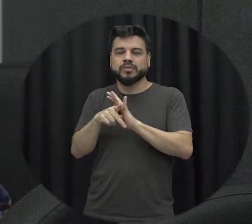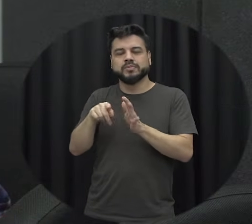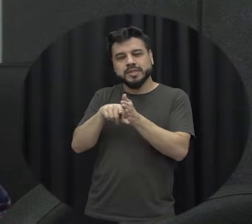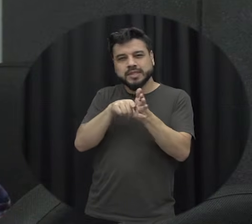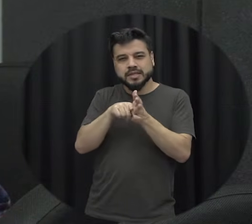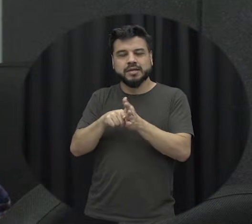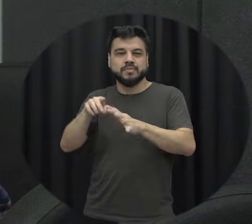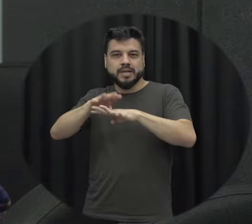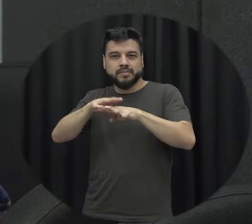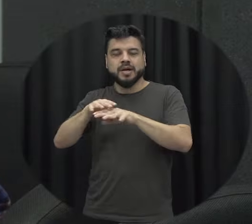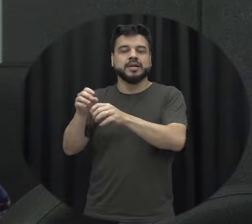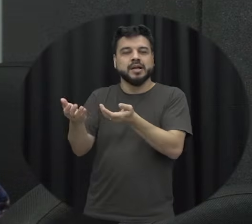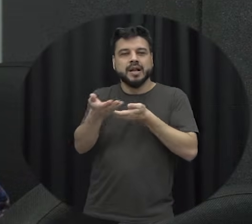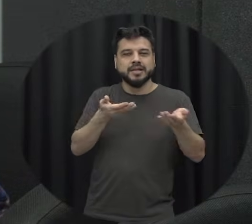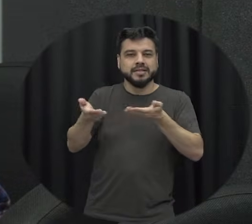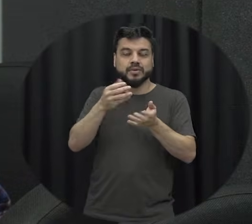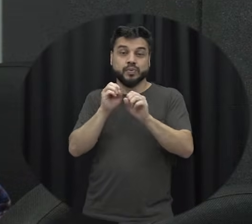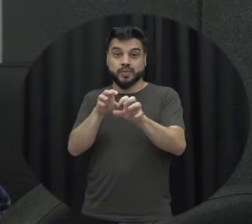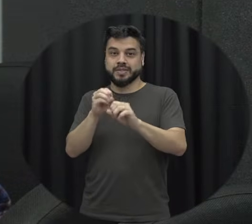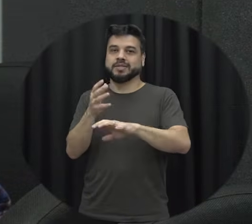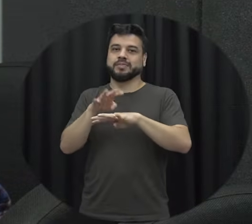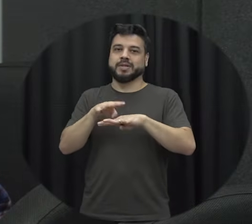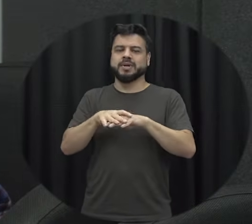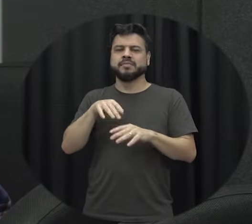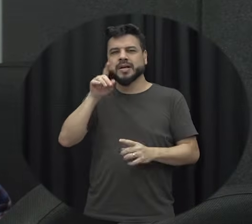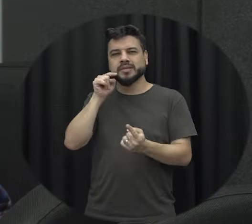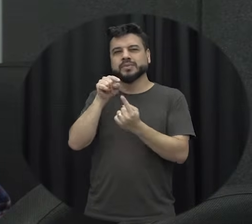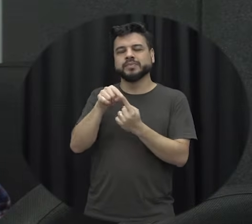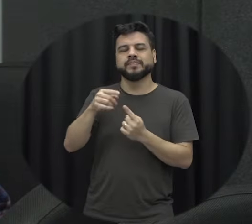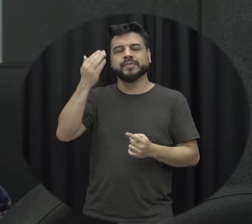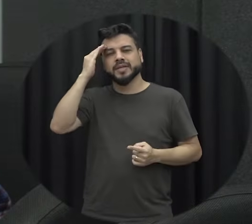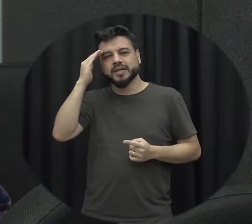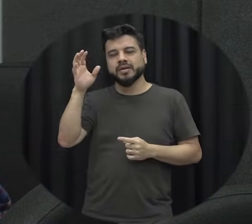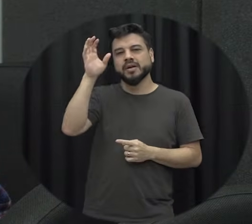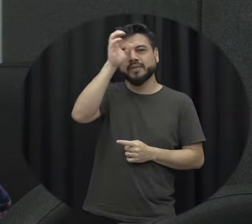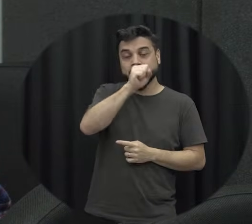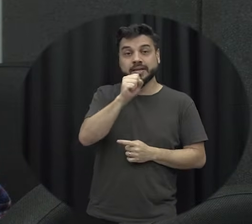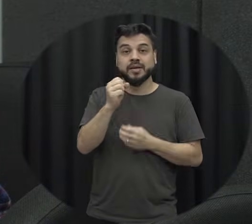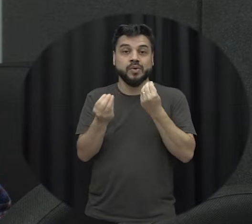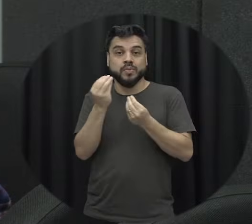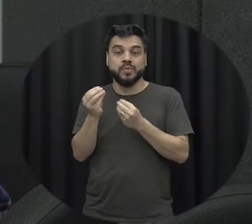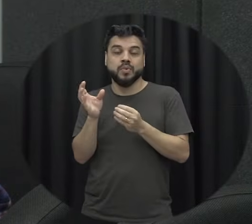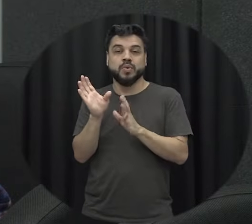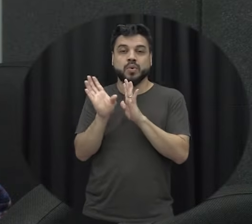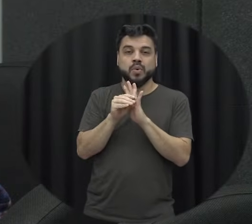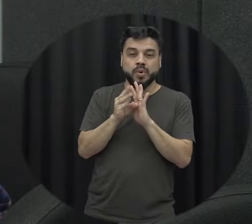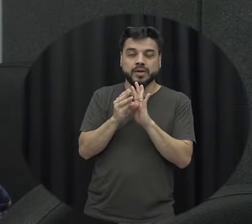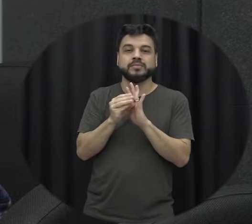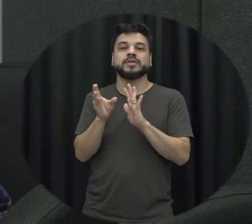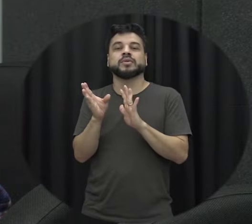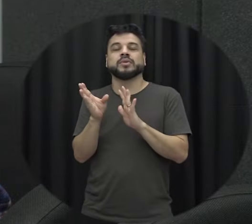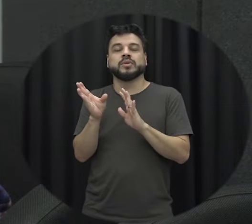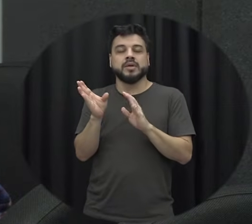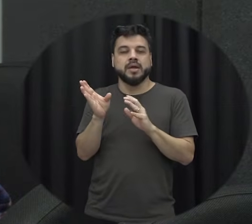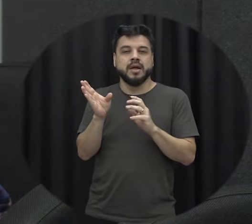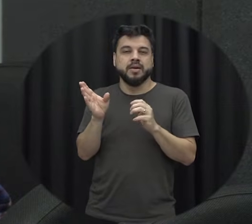ensino dessa disciplina, mais especificamente tentando compreender alguns dos conhecimentos matemáticos dos povos originários da América